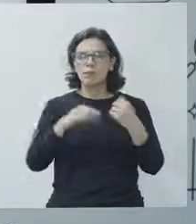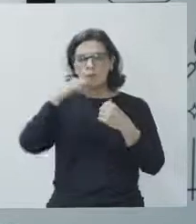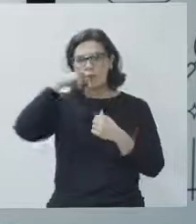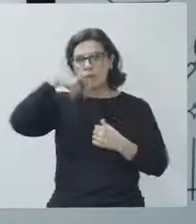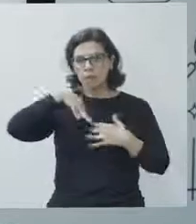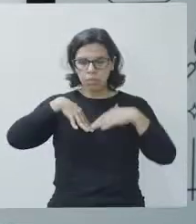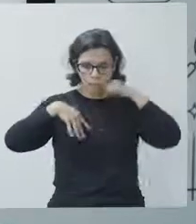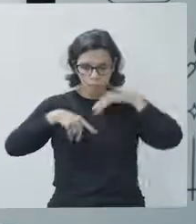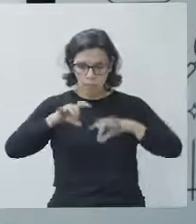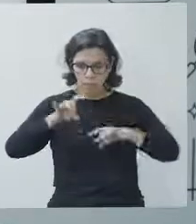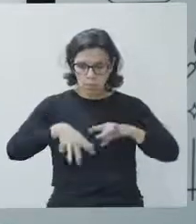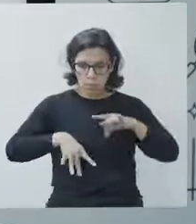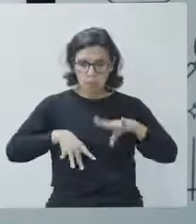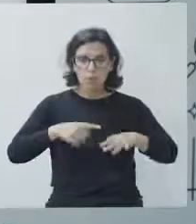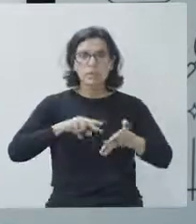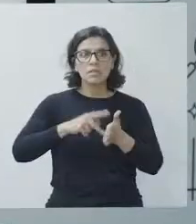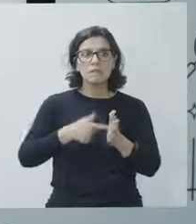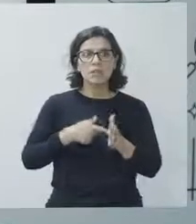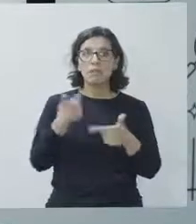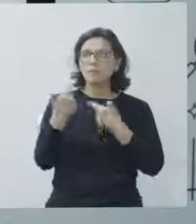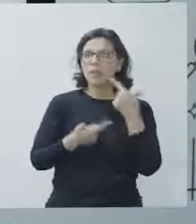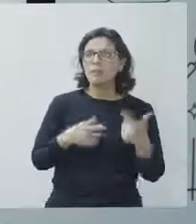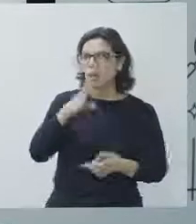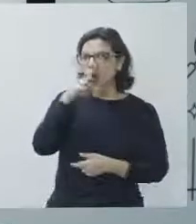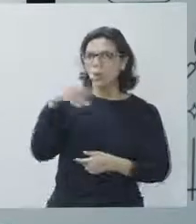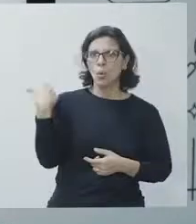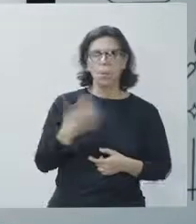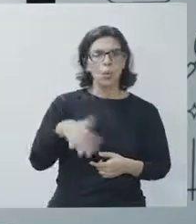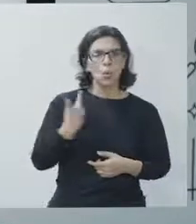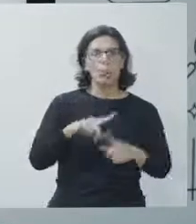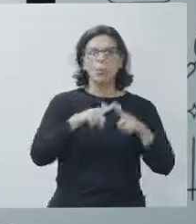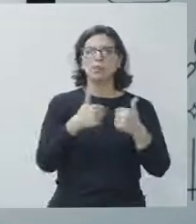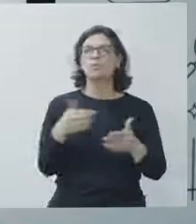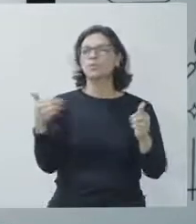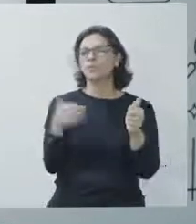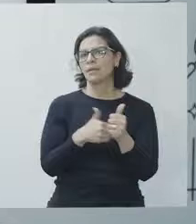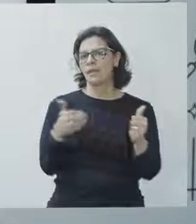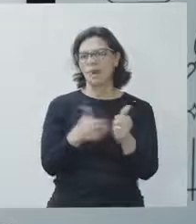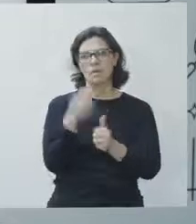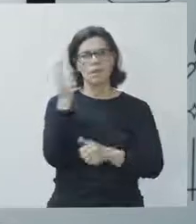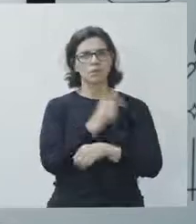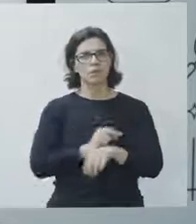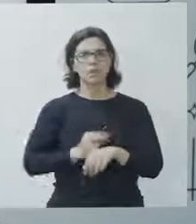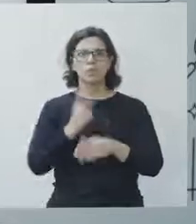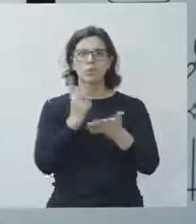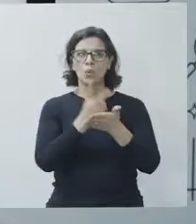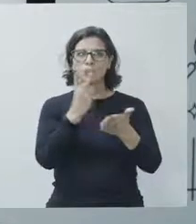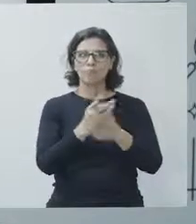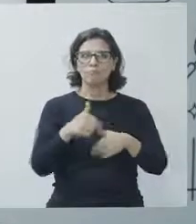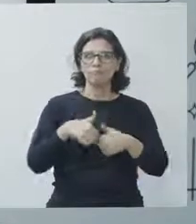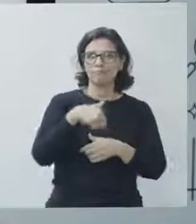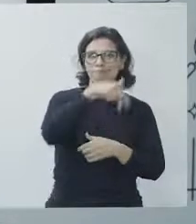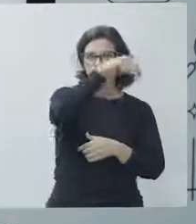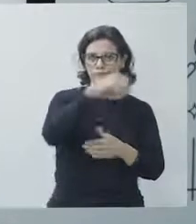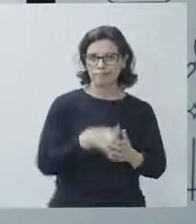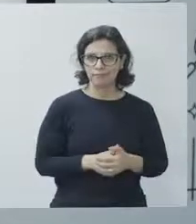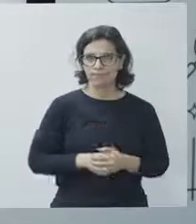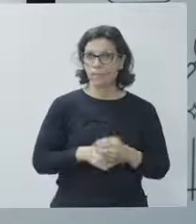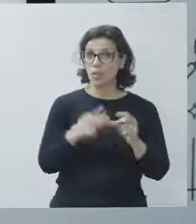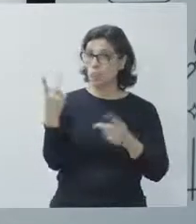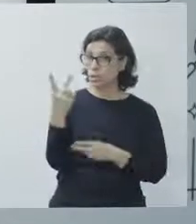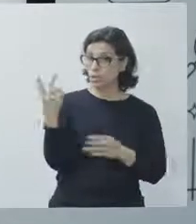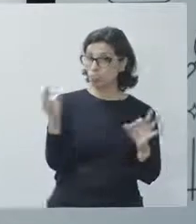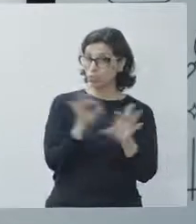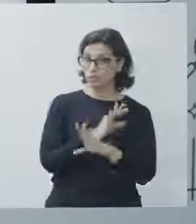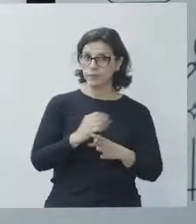rosto representando esse árduo trabalho era o segredo para poderem continuar. Então, segundo